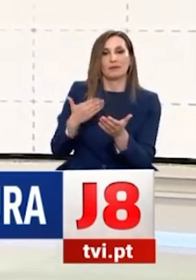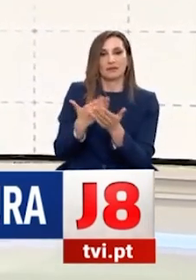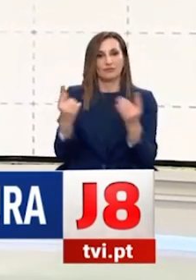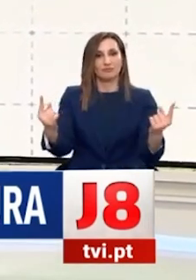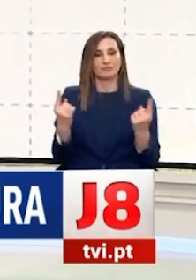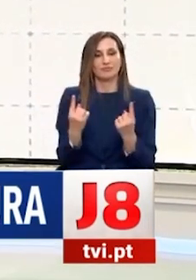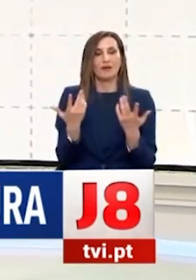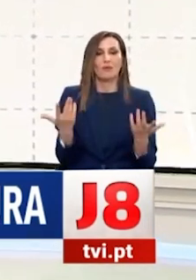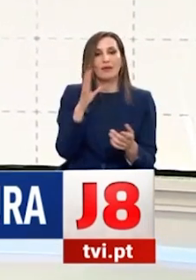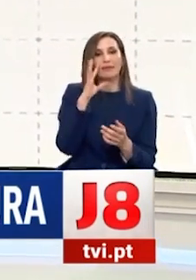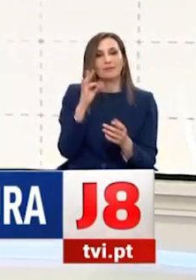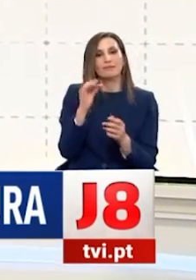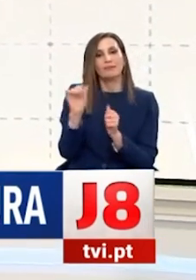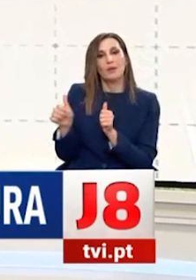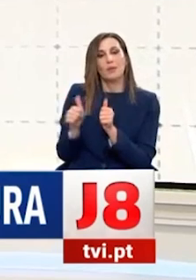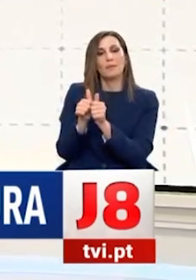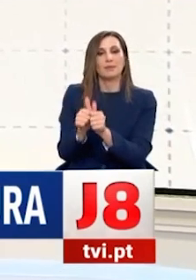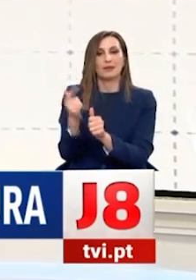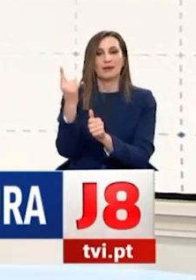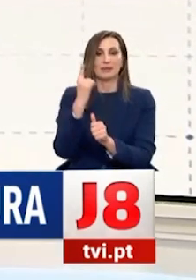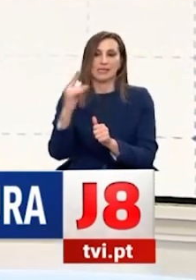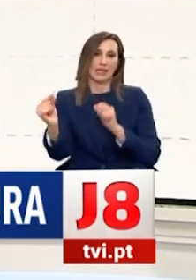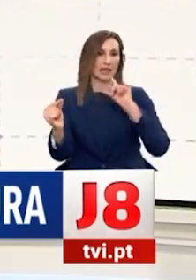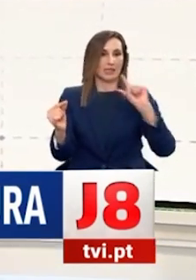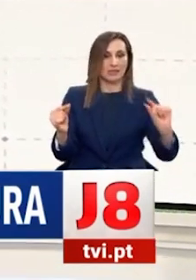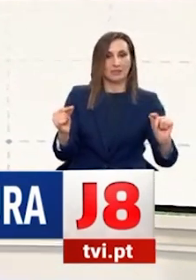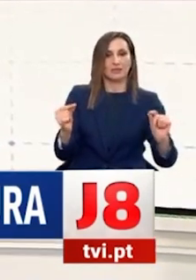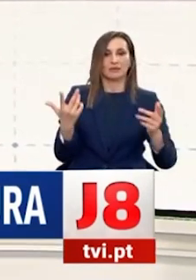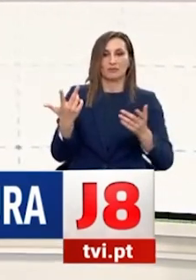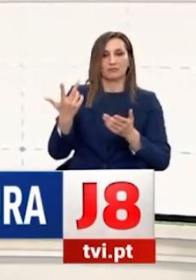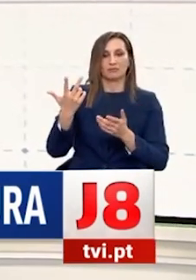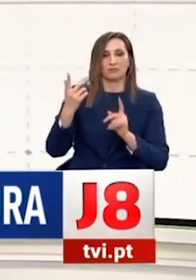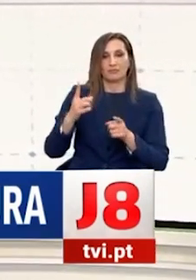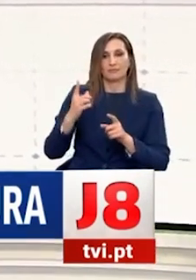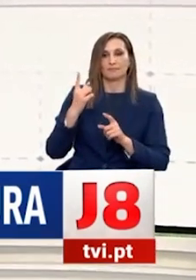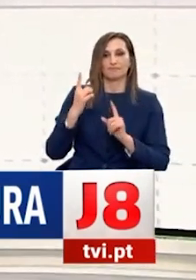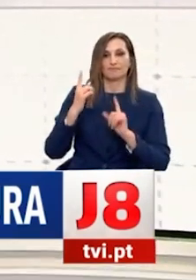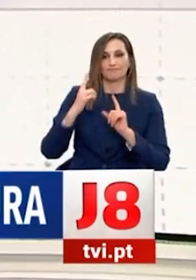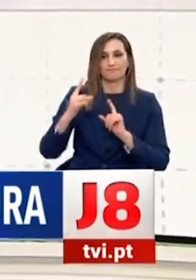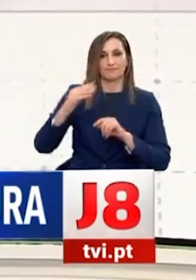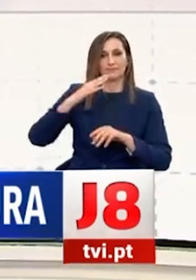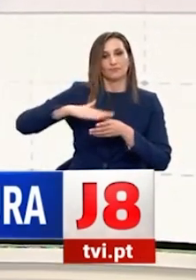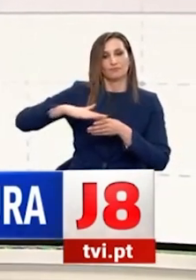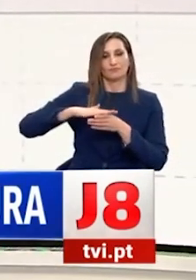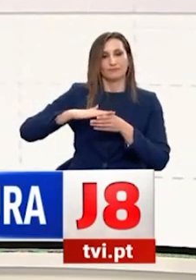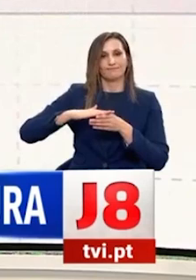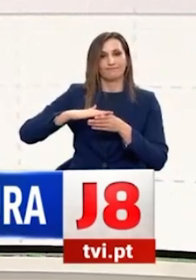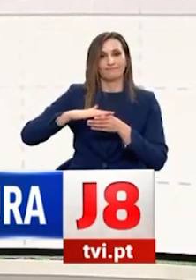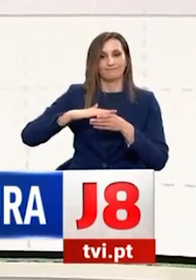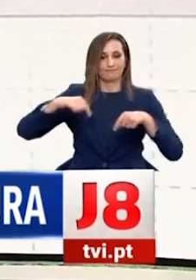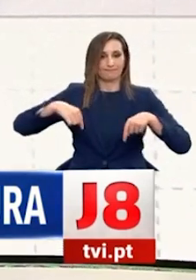agora tentar acompanhar a saída. Eles estão a desmobilizar do local deste estúdio